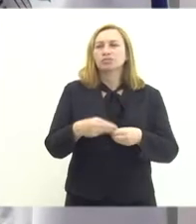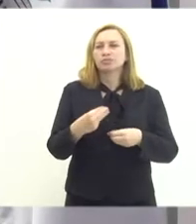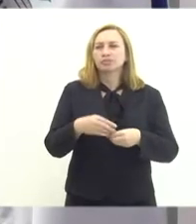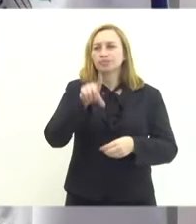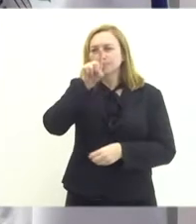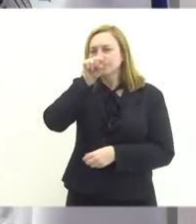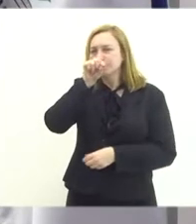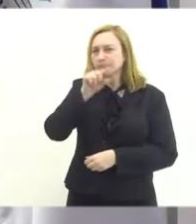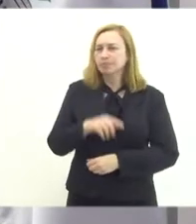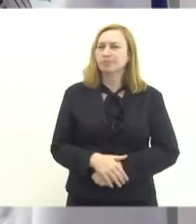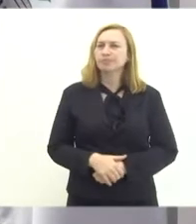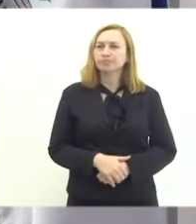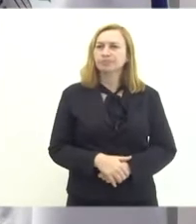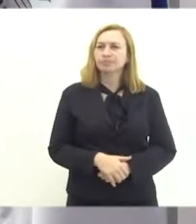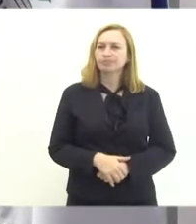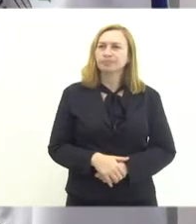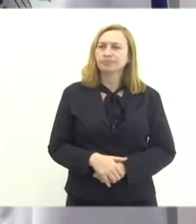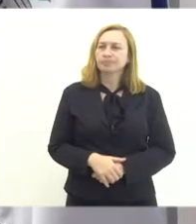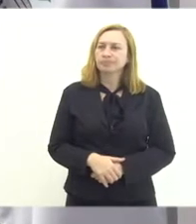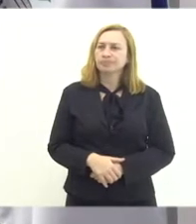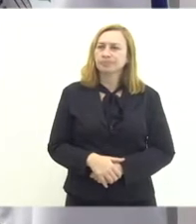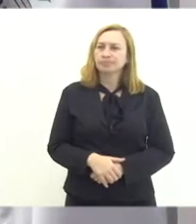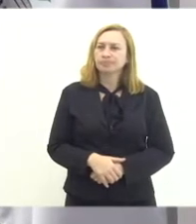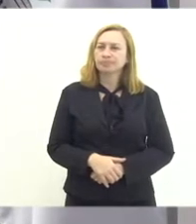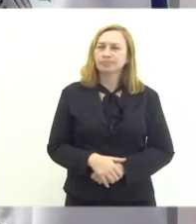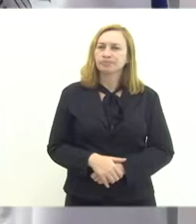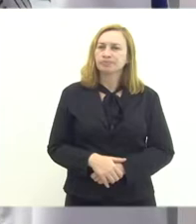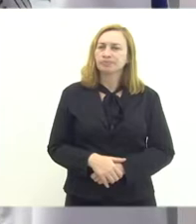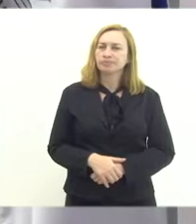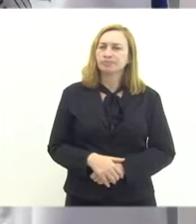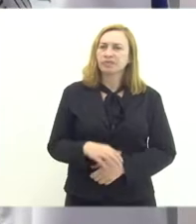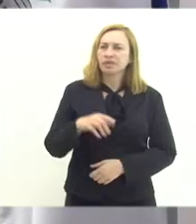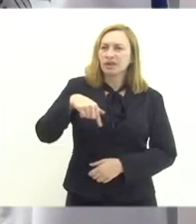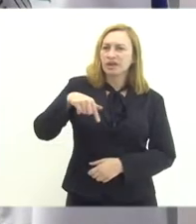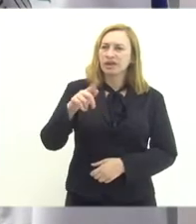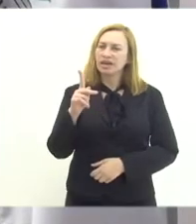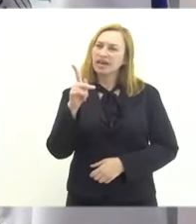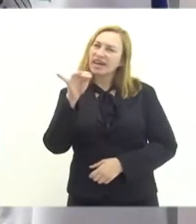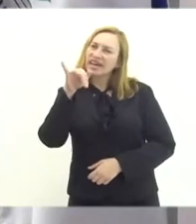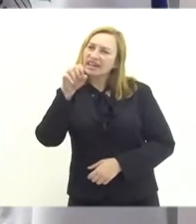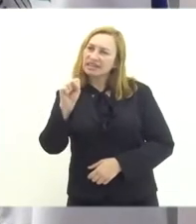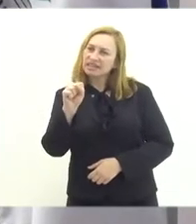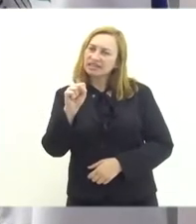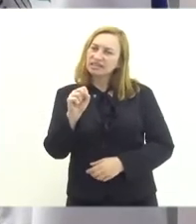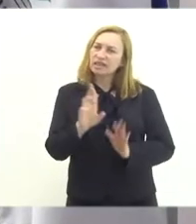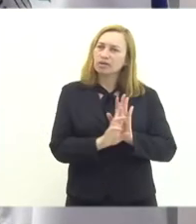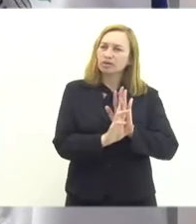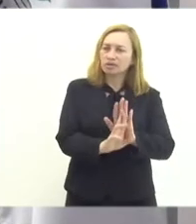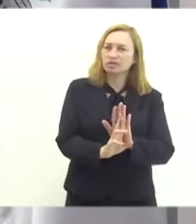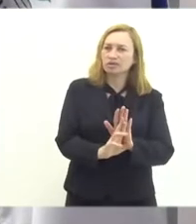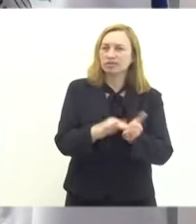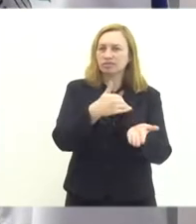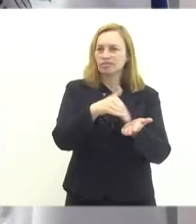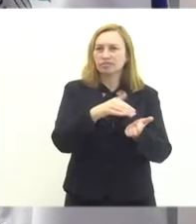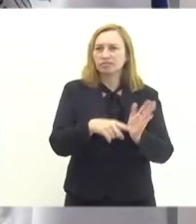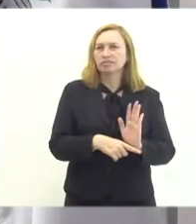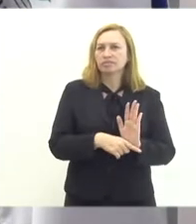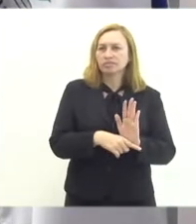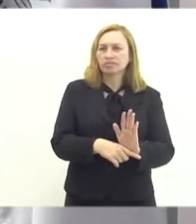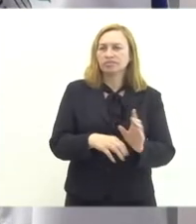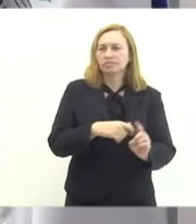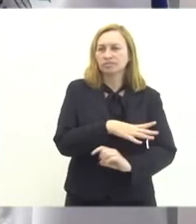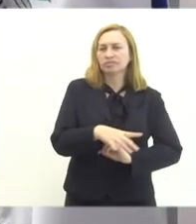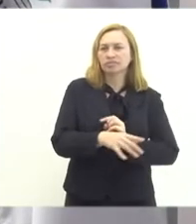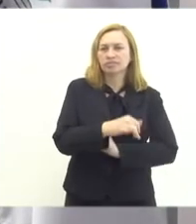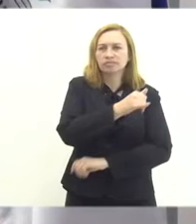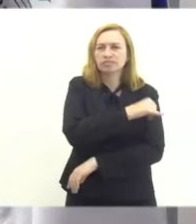eu vou passar aqui a fala para a senhora a Késia Betânia é representante da secretaria assistência social do município do Rio de